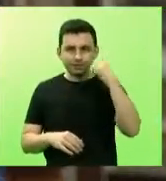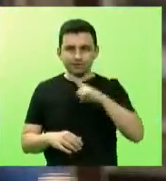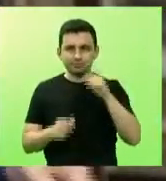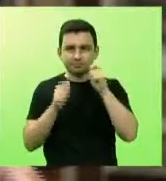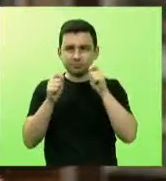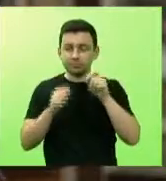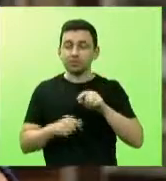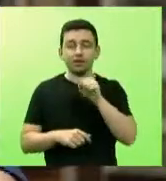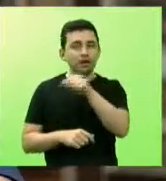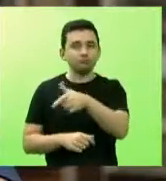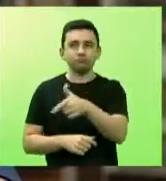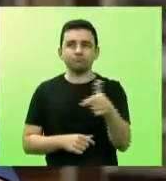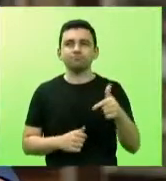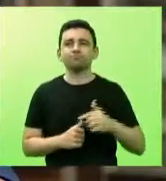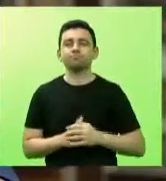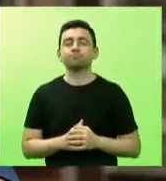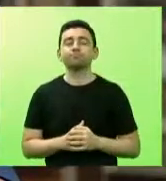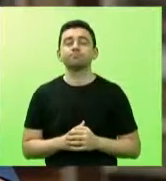não contava com isso.